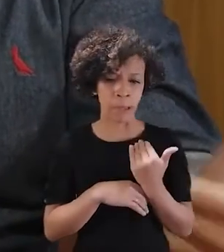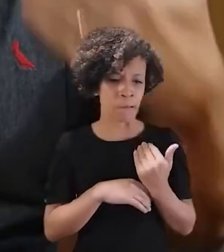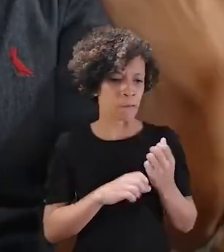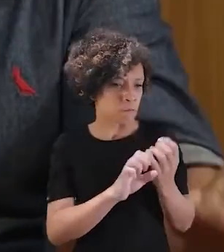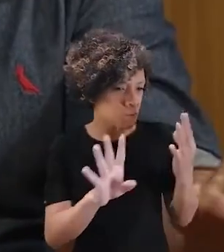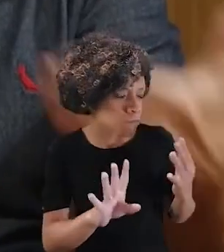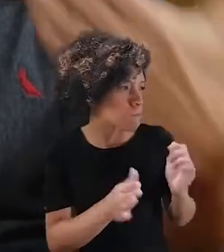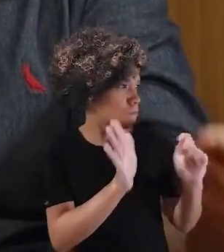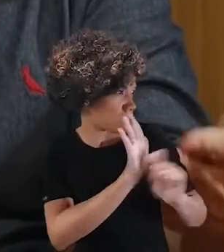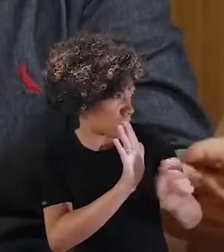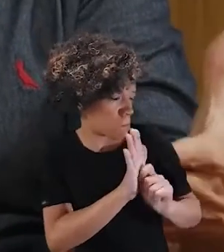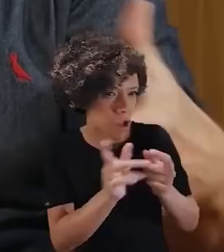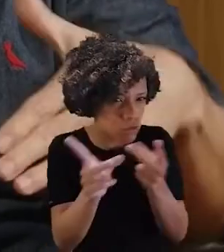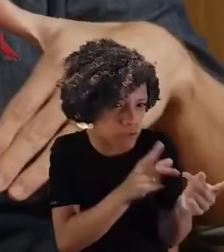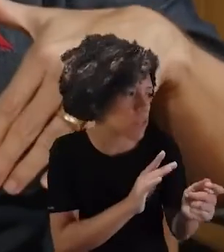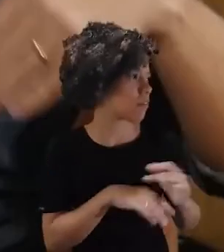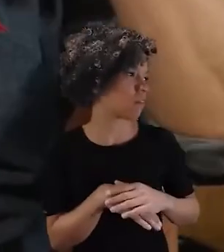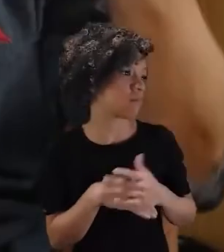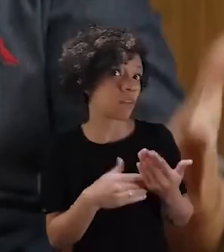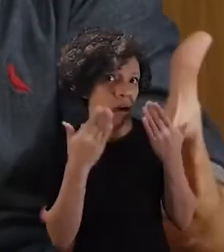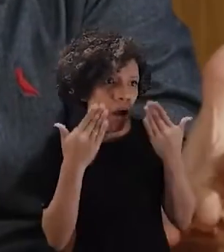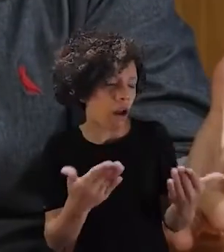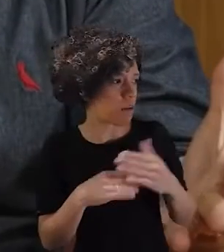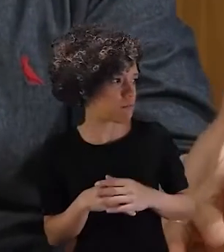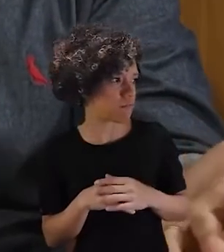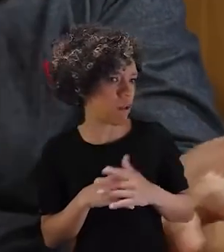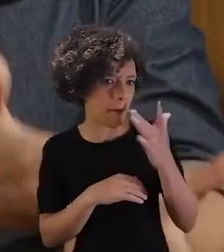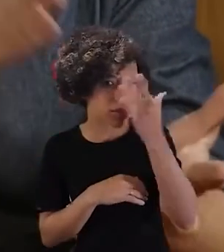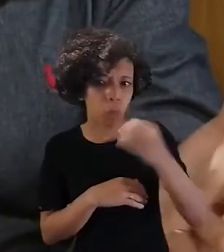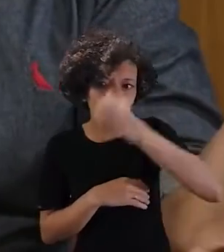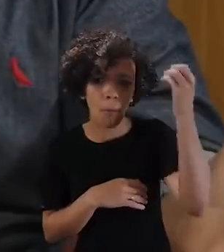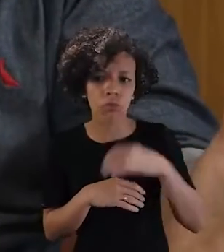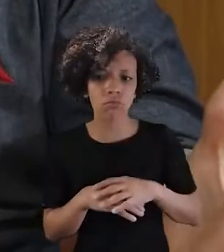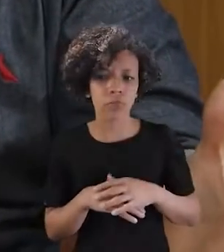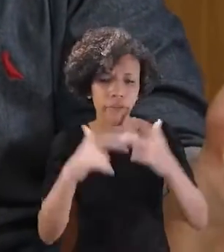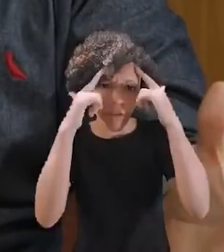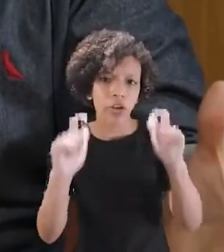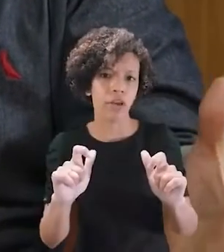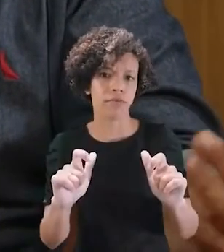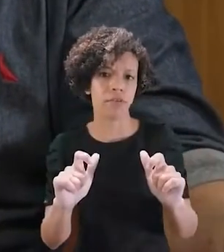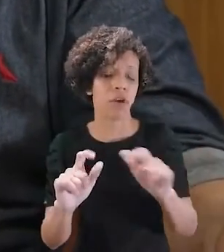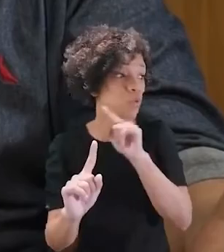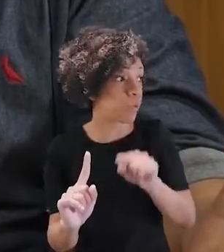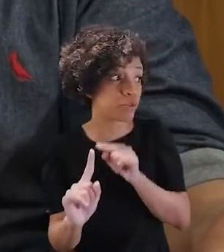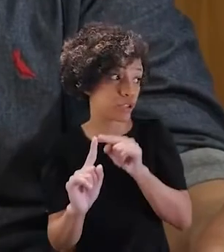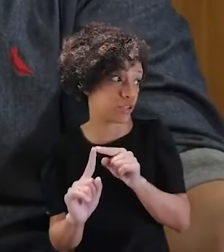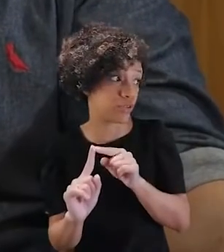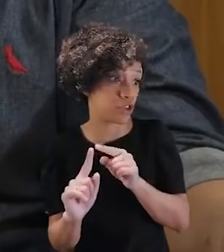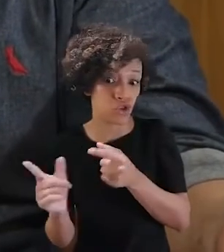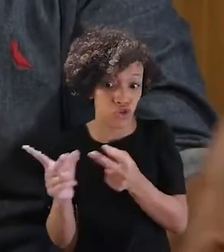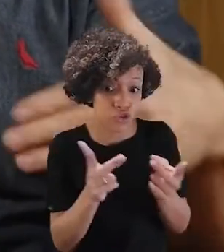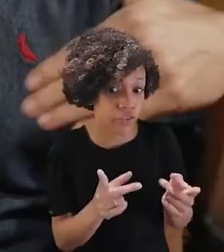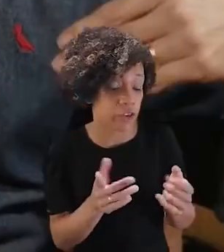fumo Então tá claro e evidente a pessoa mais imbecil que a violência acontece no Brasil e função dessa pra e